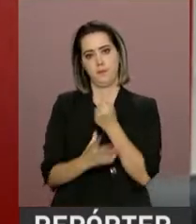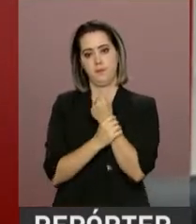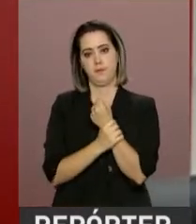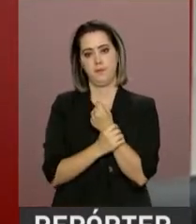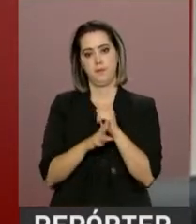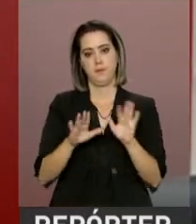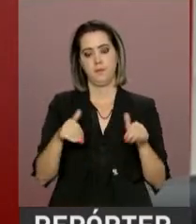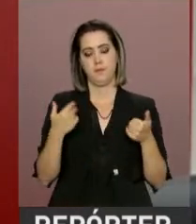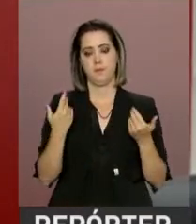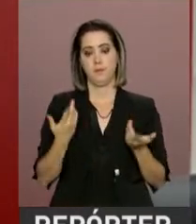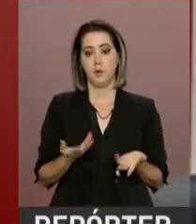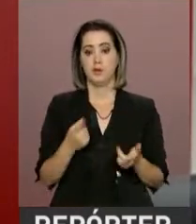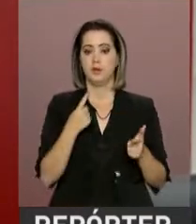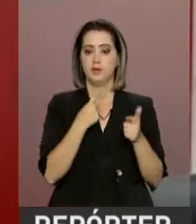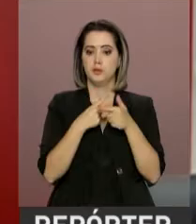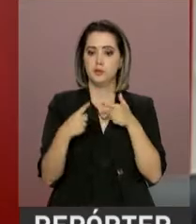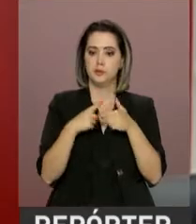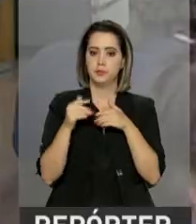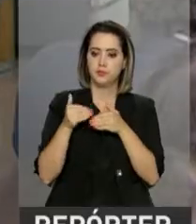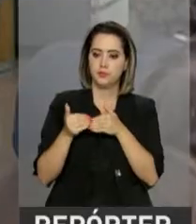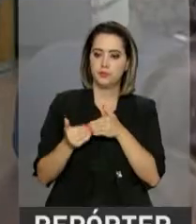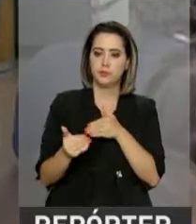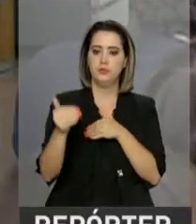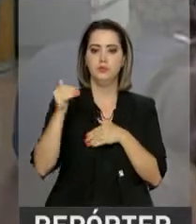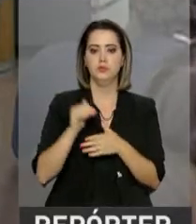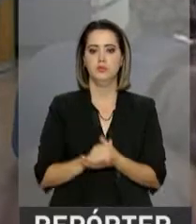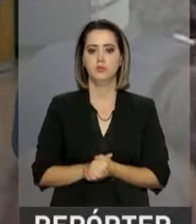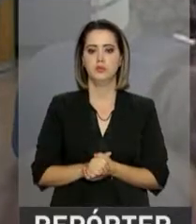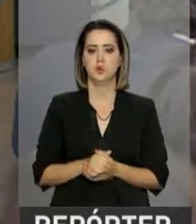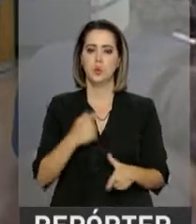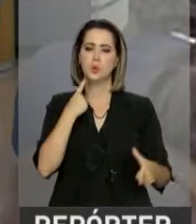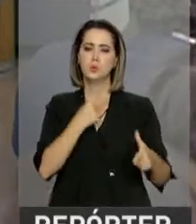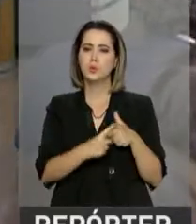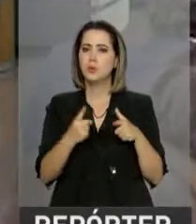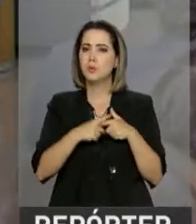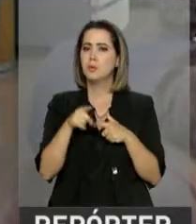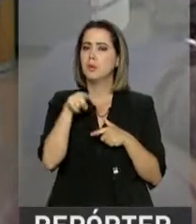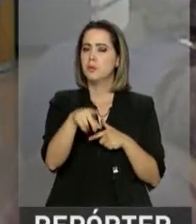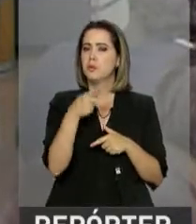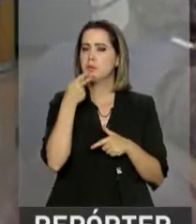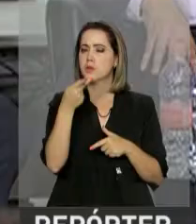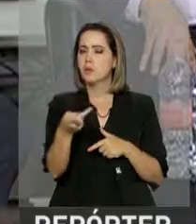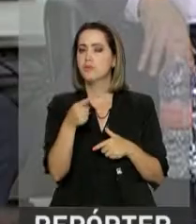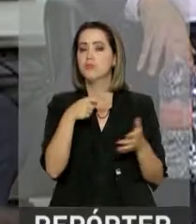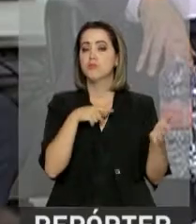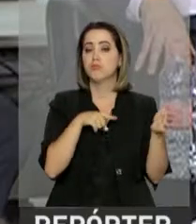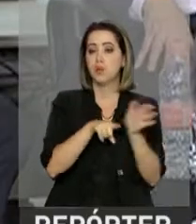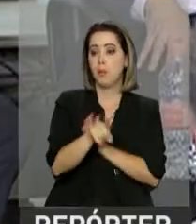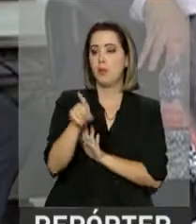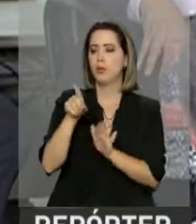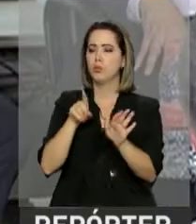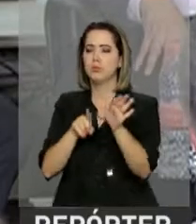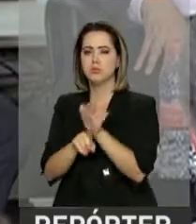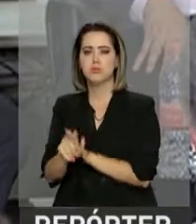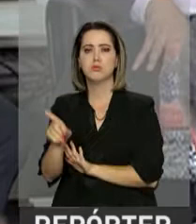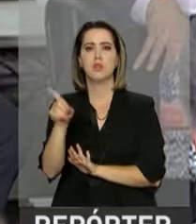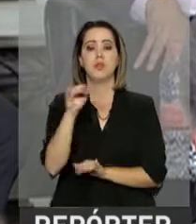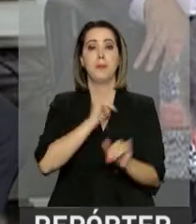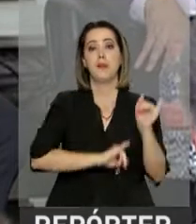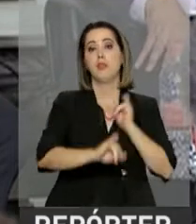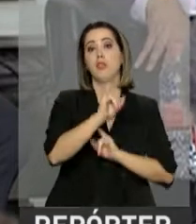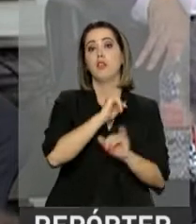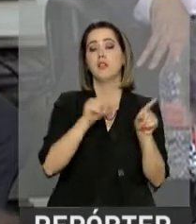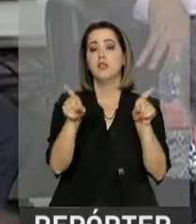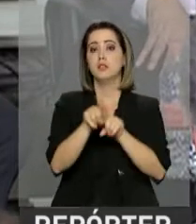né? E essa crise, ela vai se agravar. Além das questões levantadas pelos participantes do debate, perguntas foram feitas por